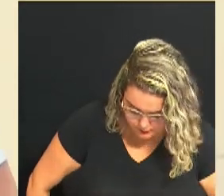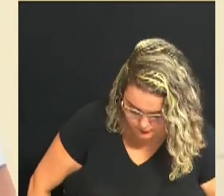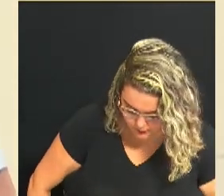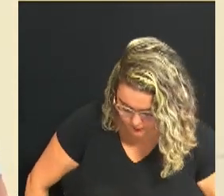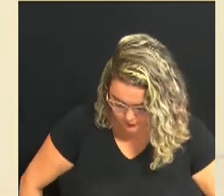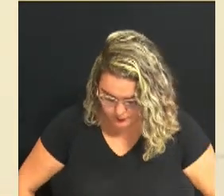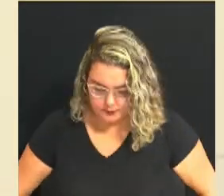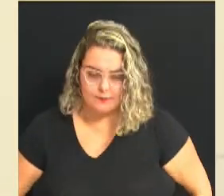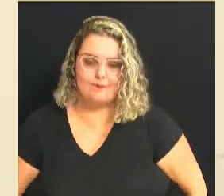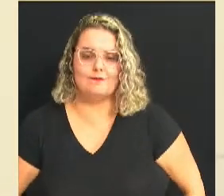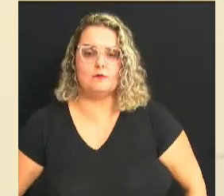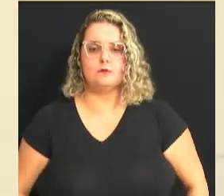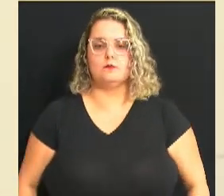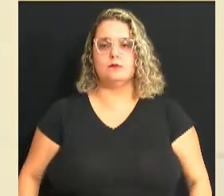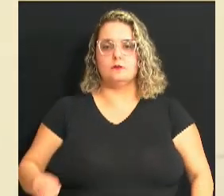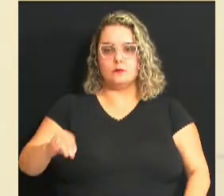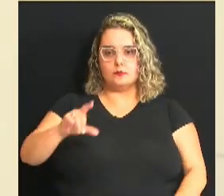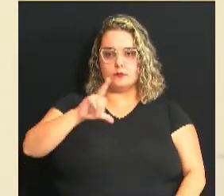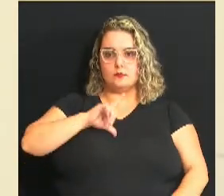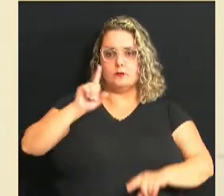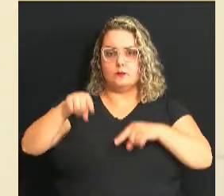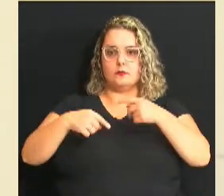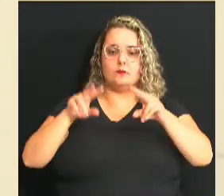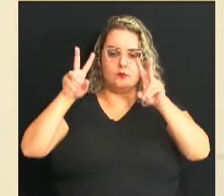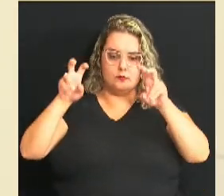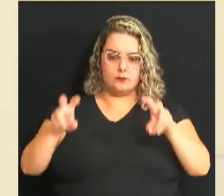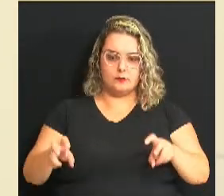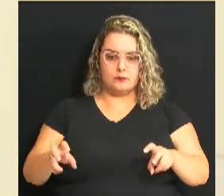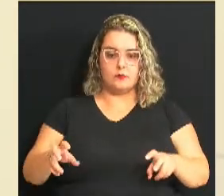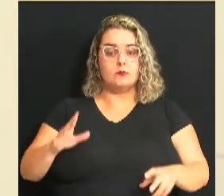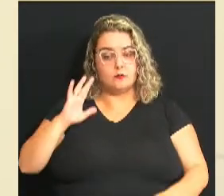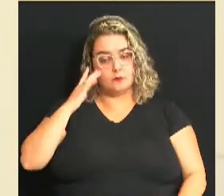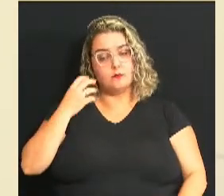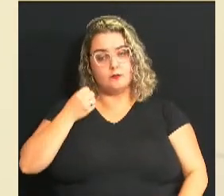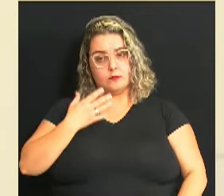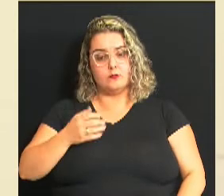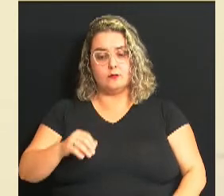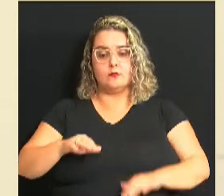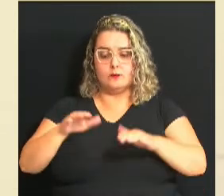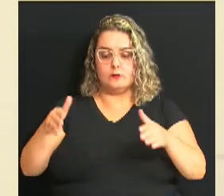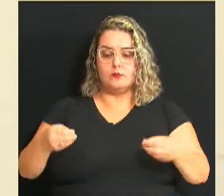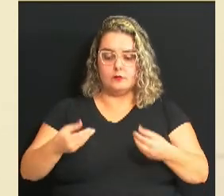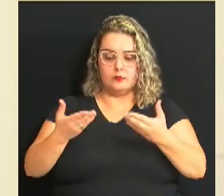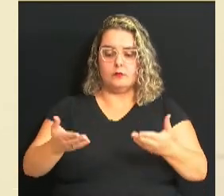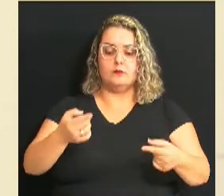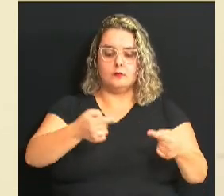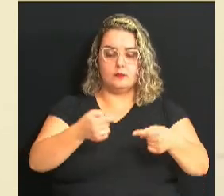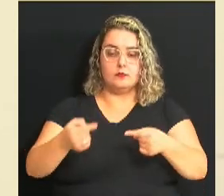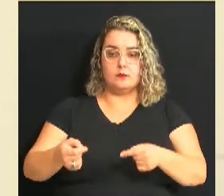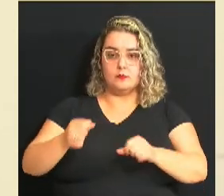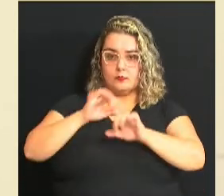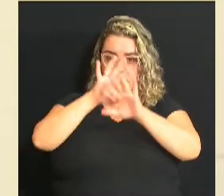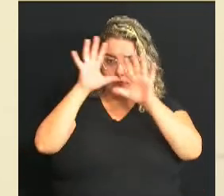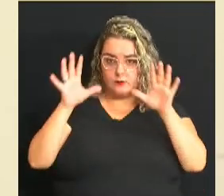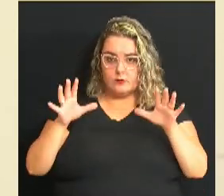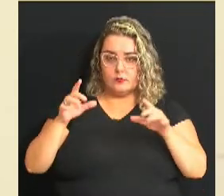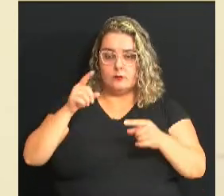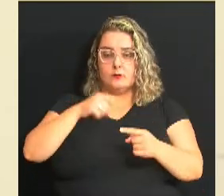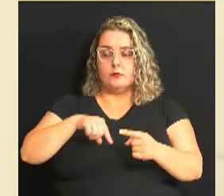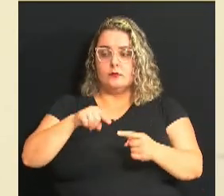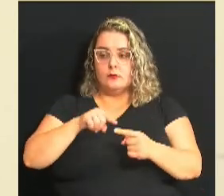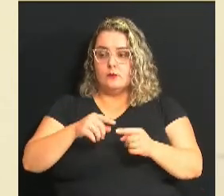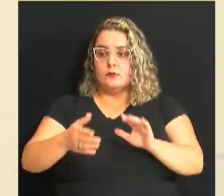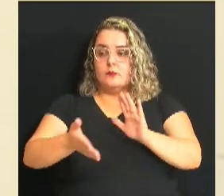eu acho que é saudável que a gente coloque na mesa, mas acho que tem que estar muito claro qual o objetivo da proposta